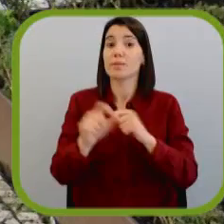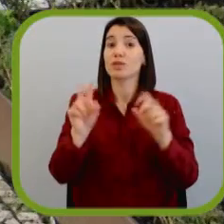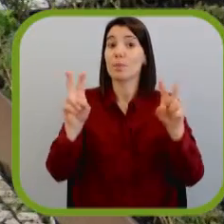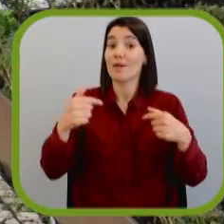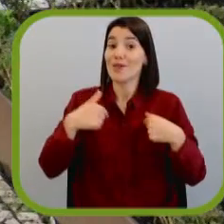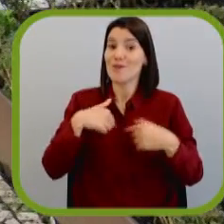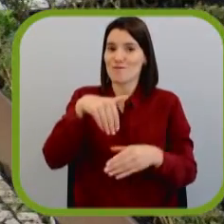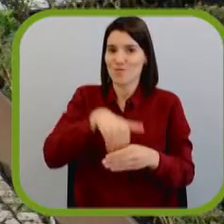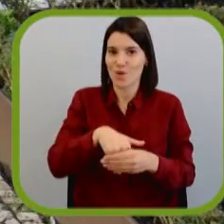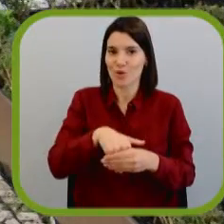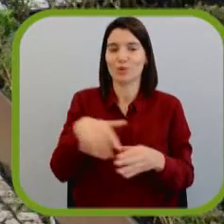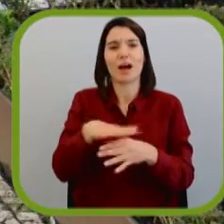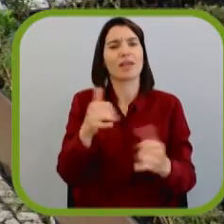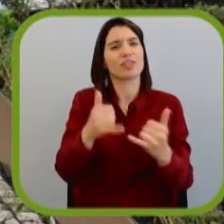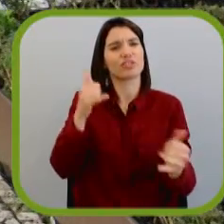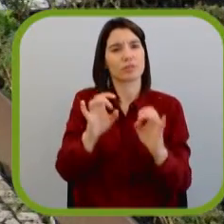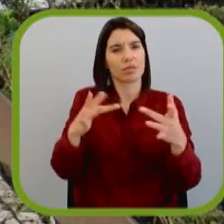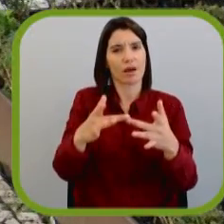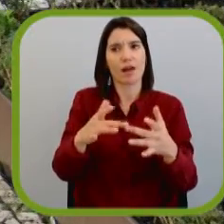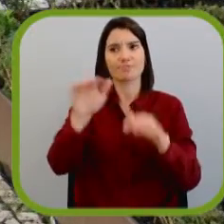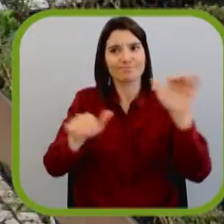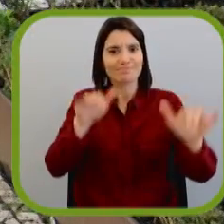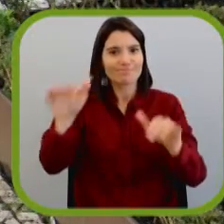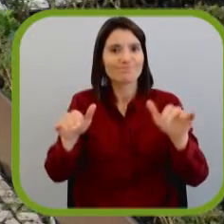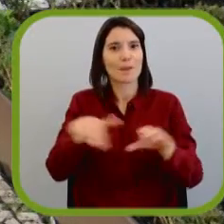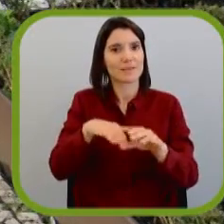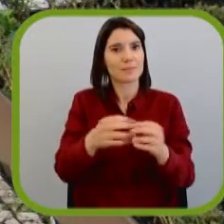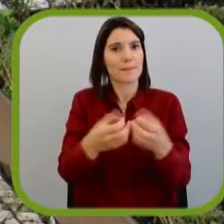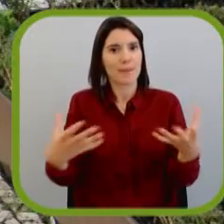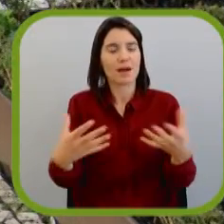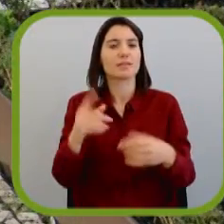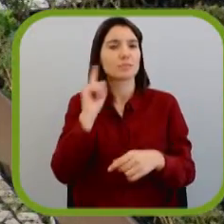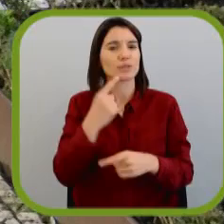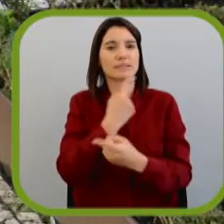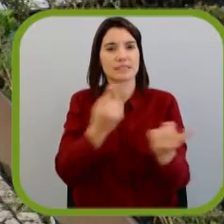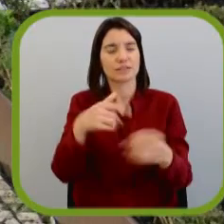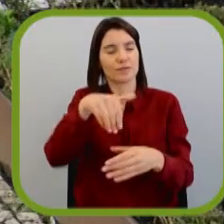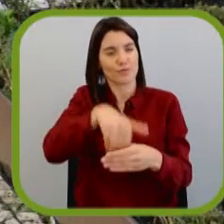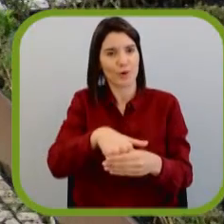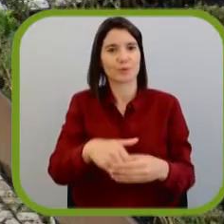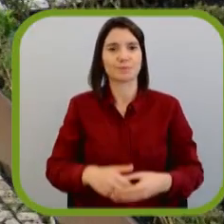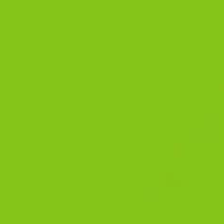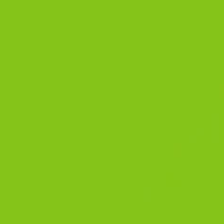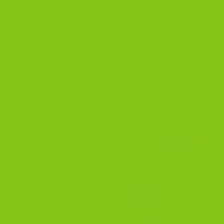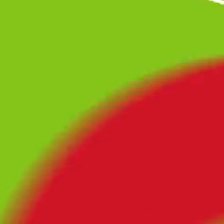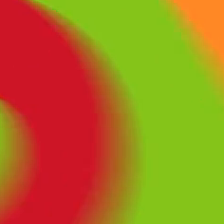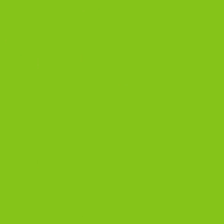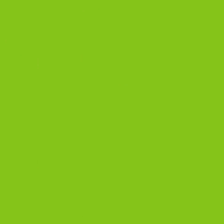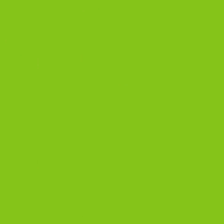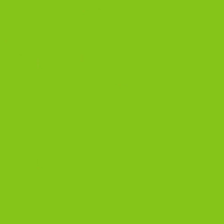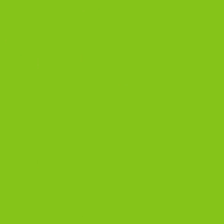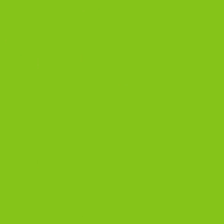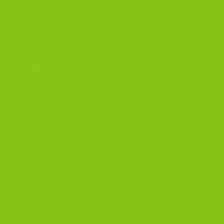do movimento Eu Voto sobre o universo digital enquanto ferramenta de mobilização, realçando a importância do ato eleitoral.